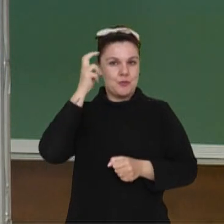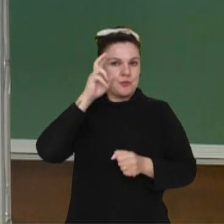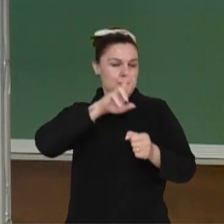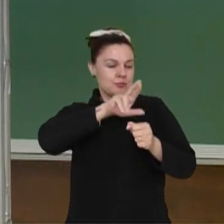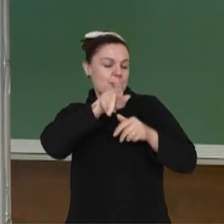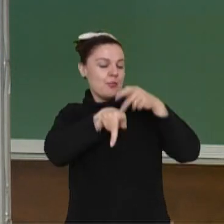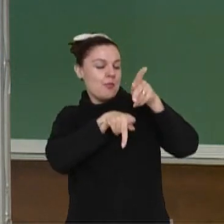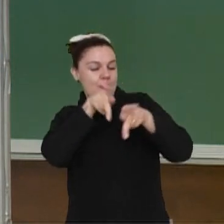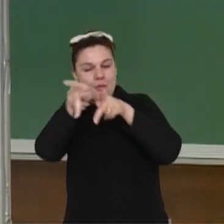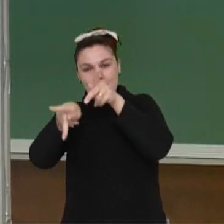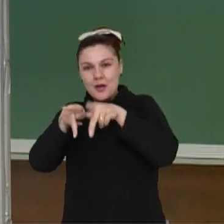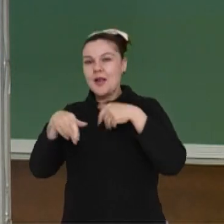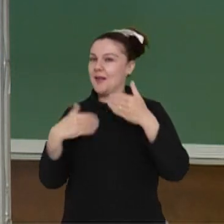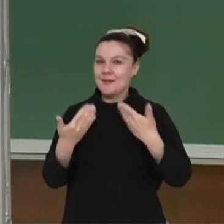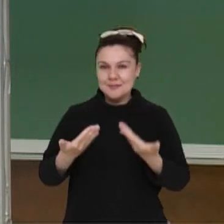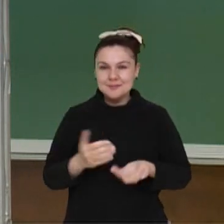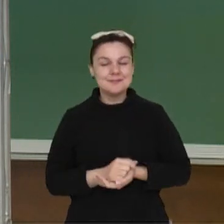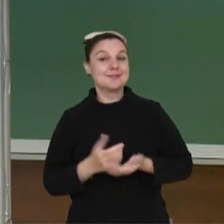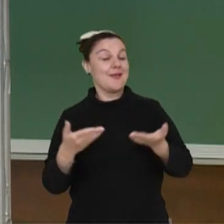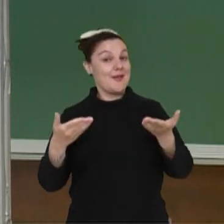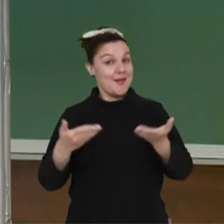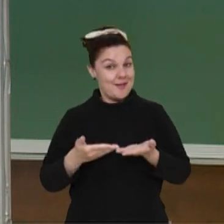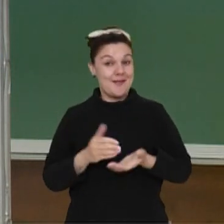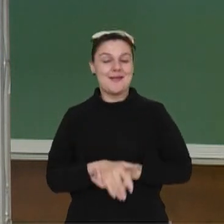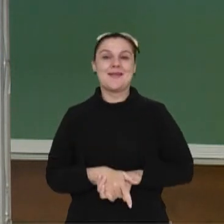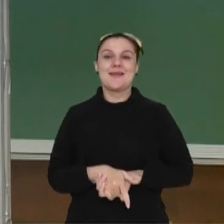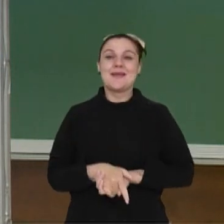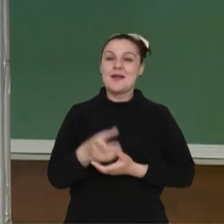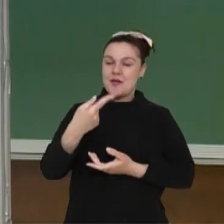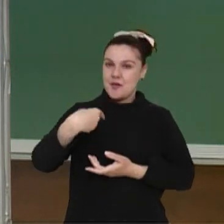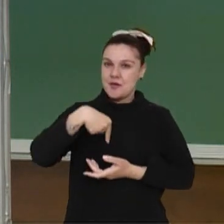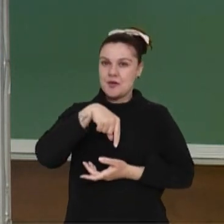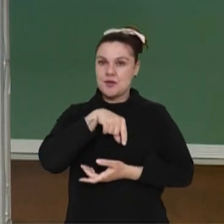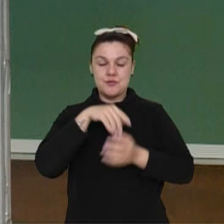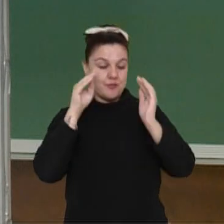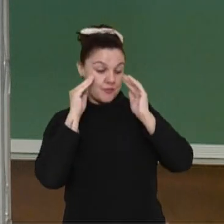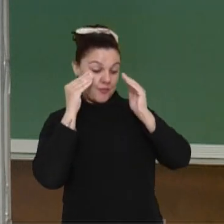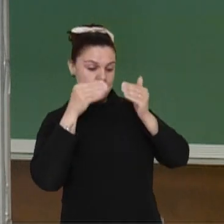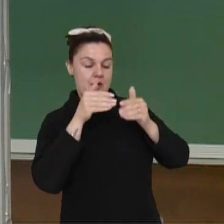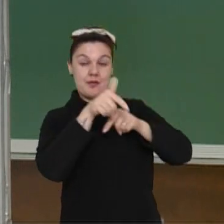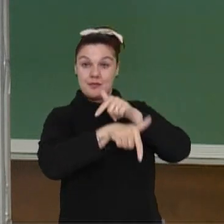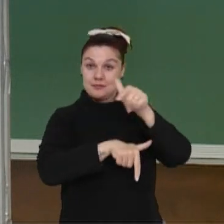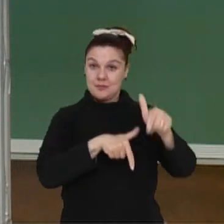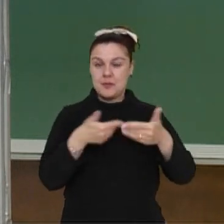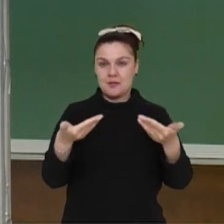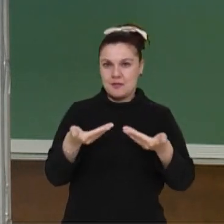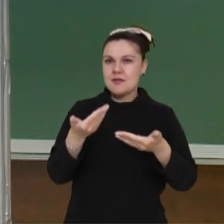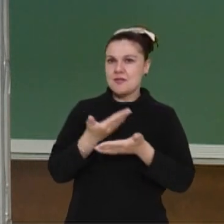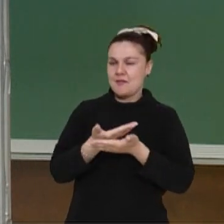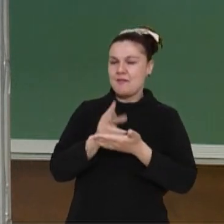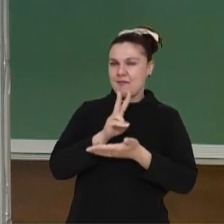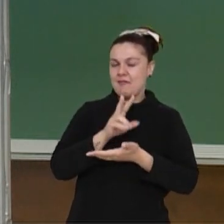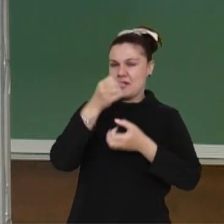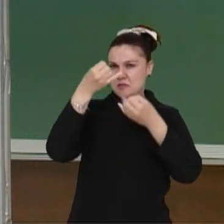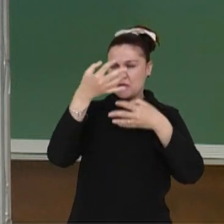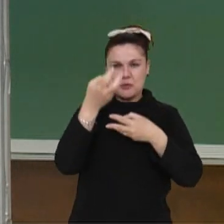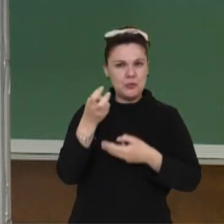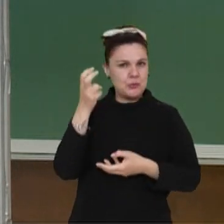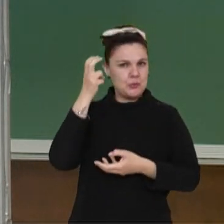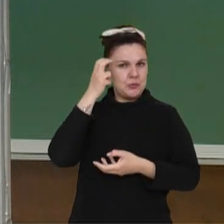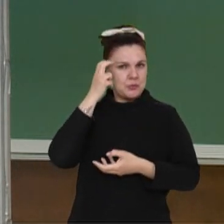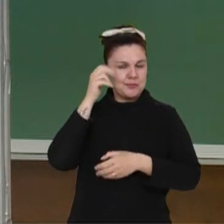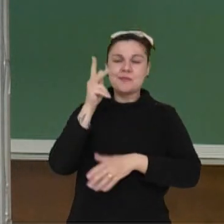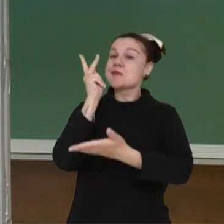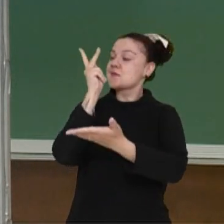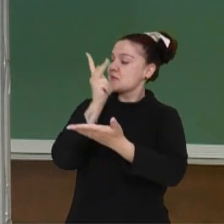vários povos, nananã. E agora a gente vai mais para a parte do trabalho. Nessa aula ainda tem bastantes aspectos culturais, na